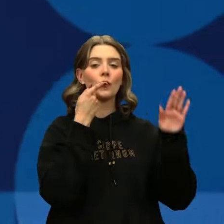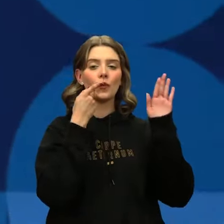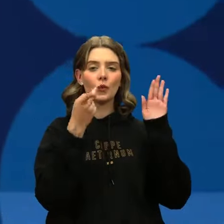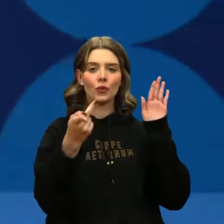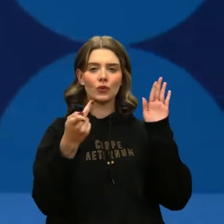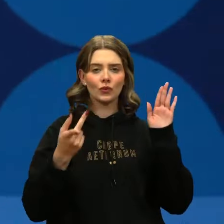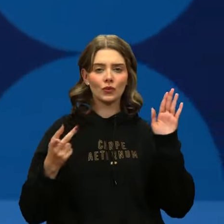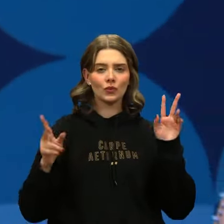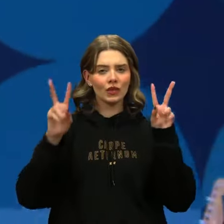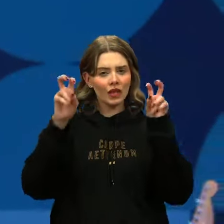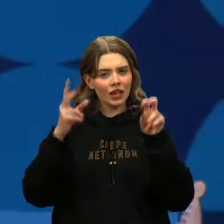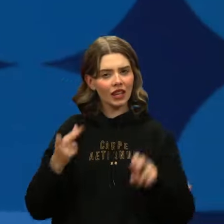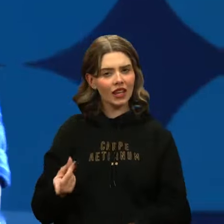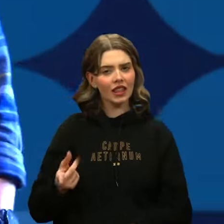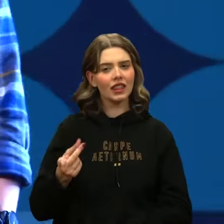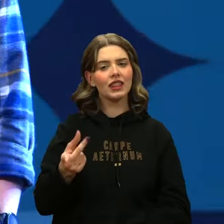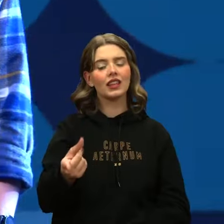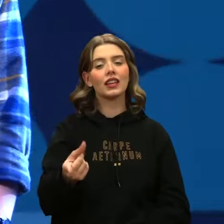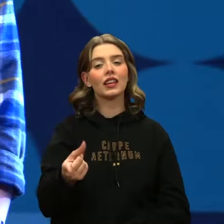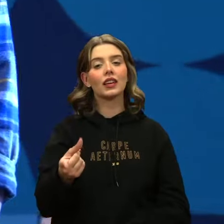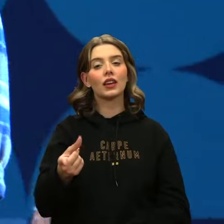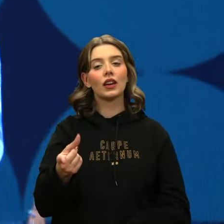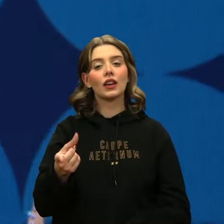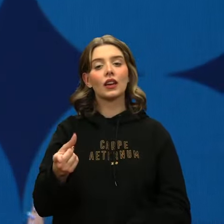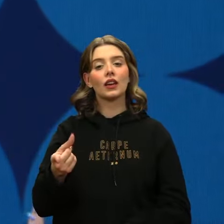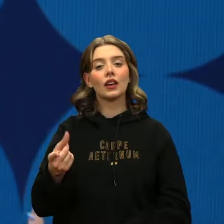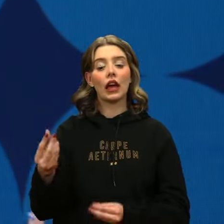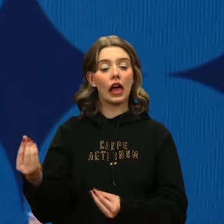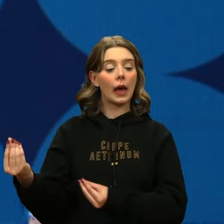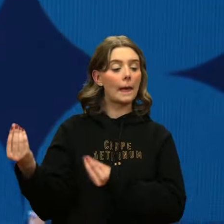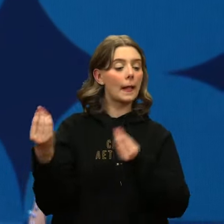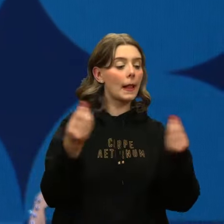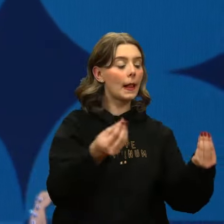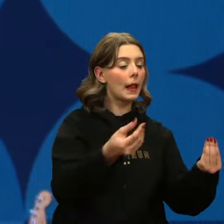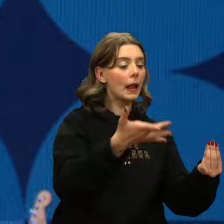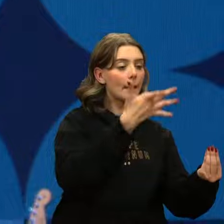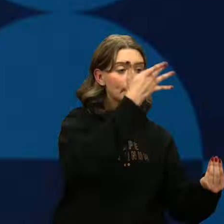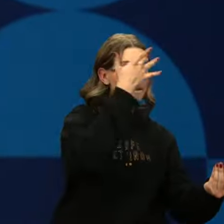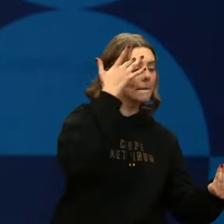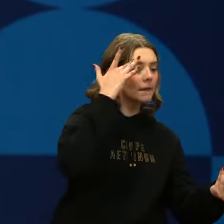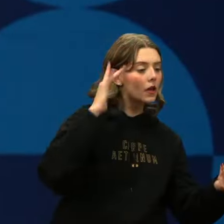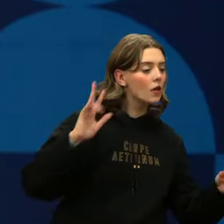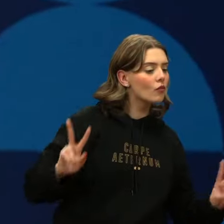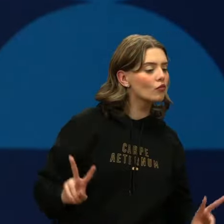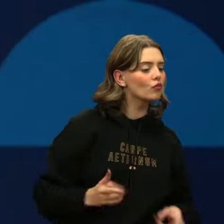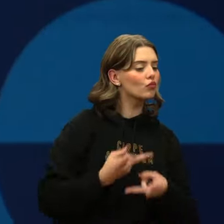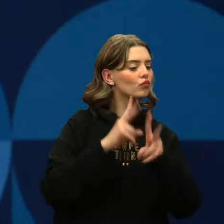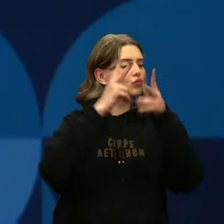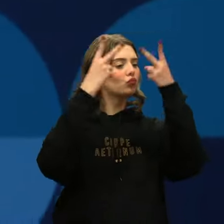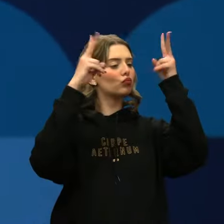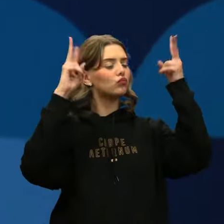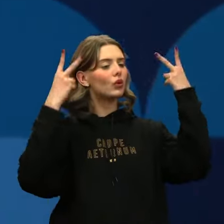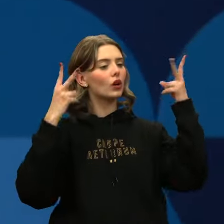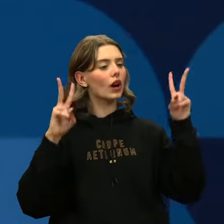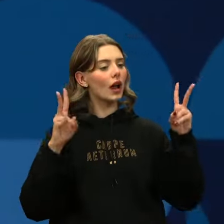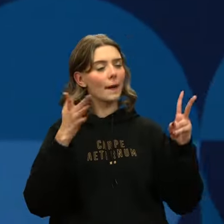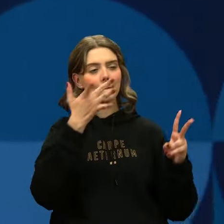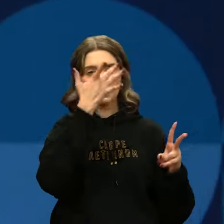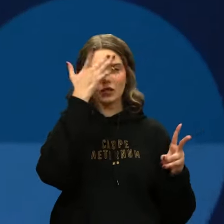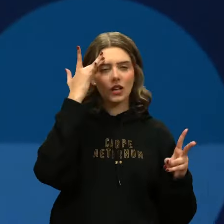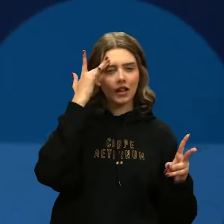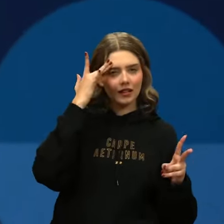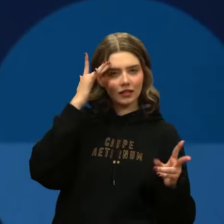a eternidade. E a promessa é endereçada sempre ao vencedor. O vencedor é aquele que persiste na fé até